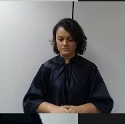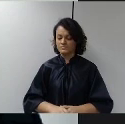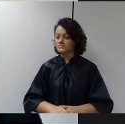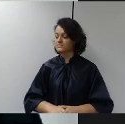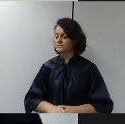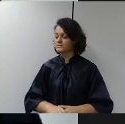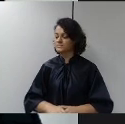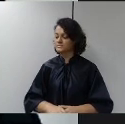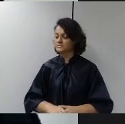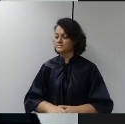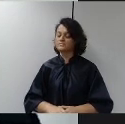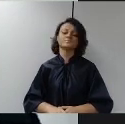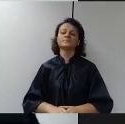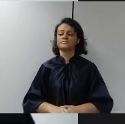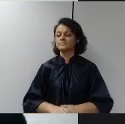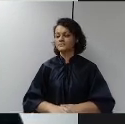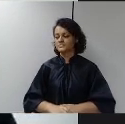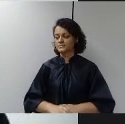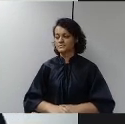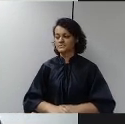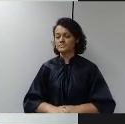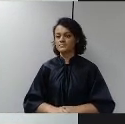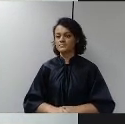o RESP